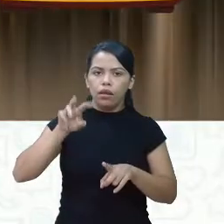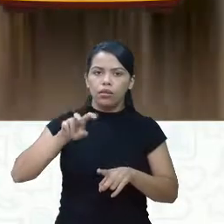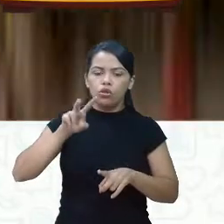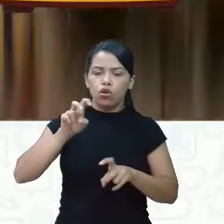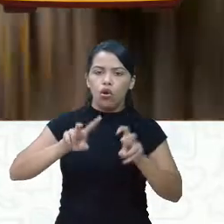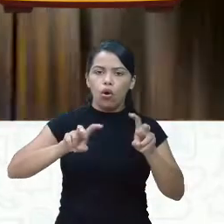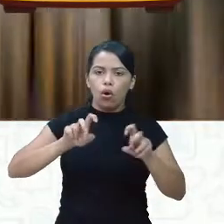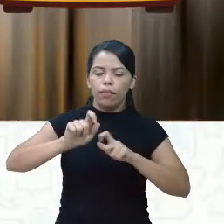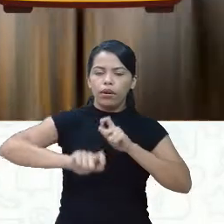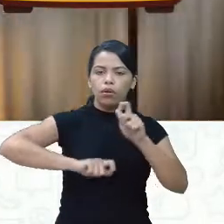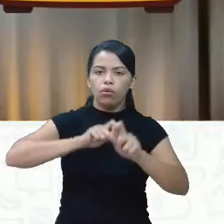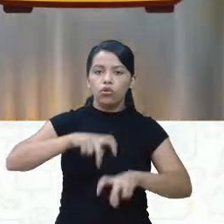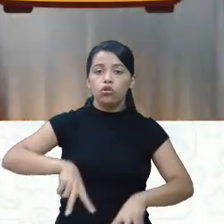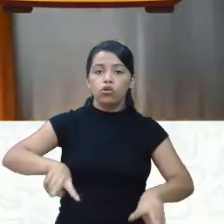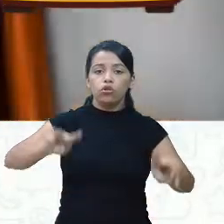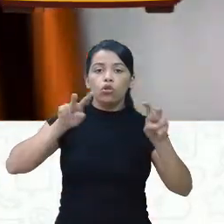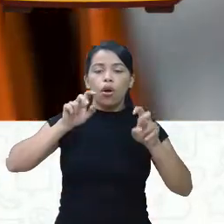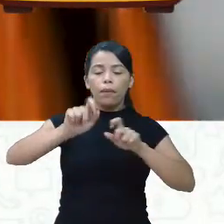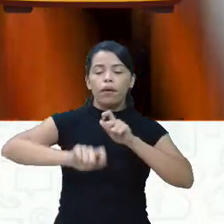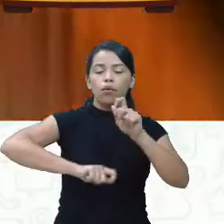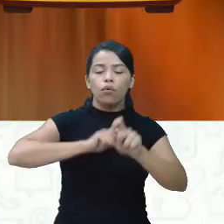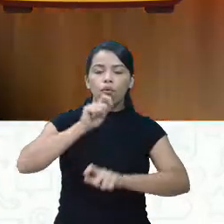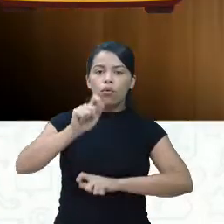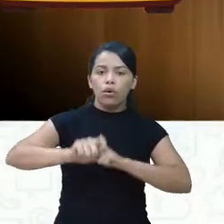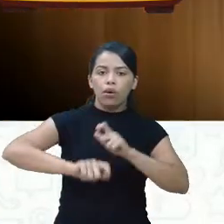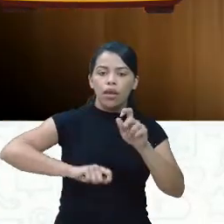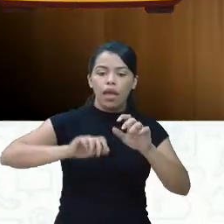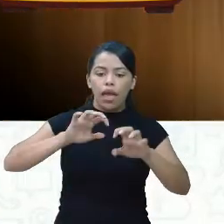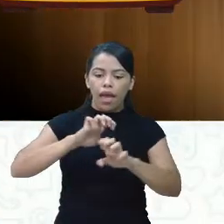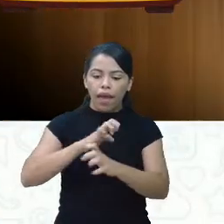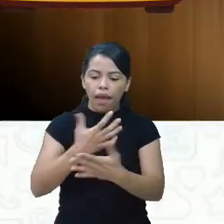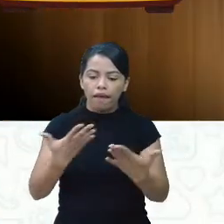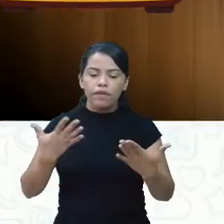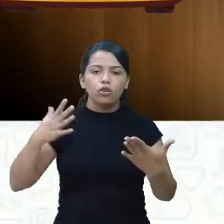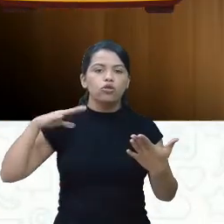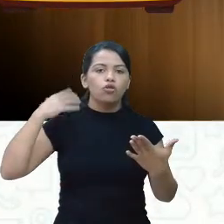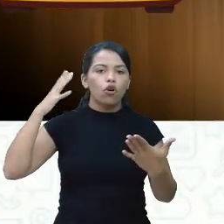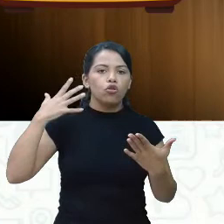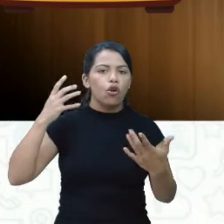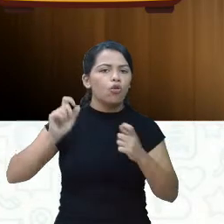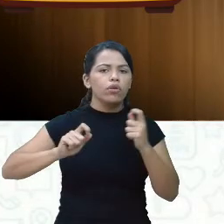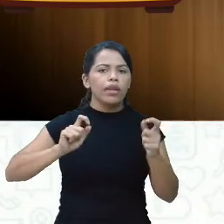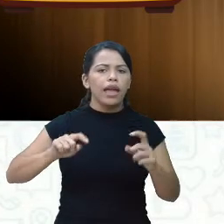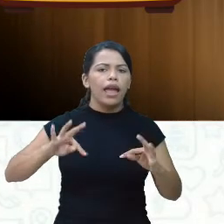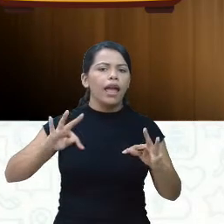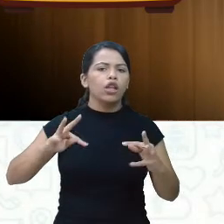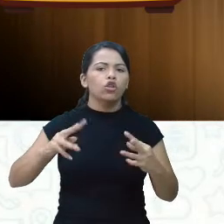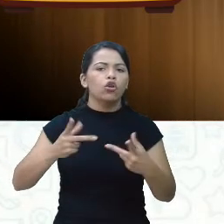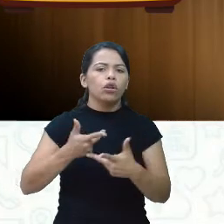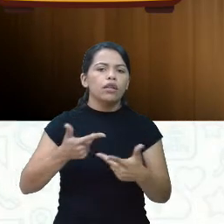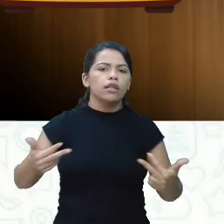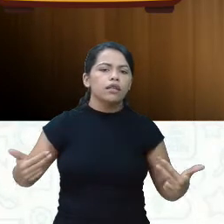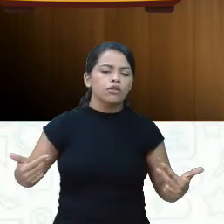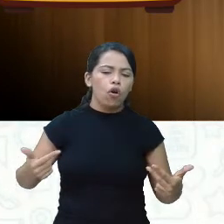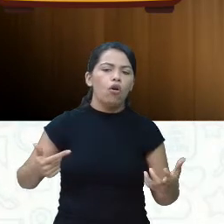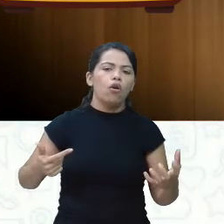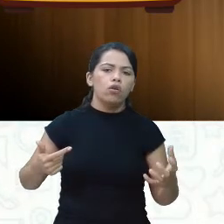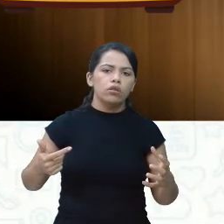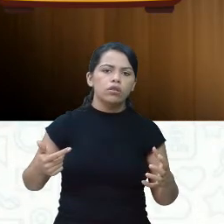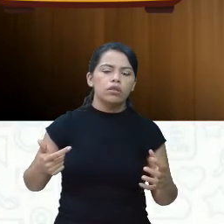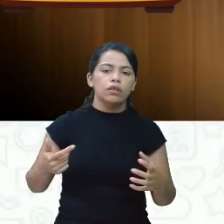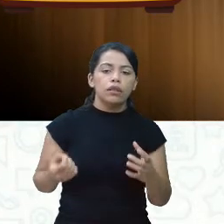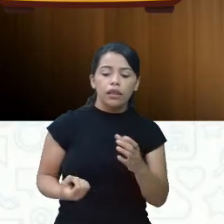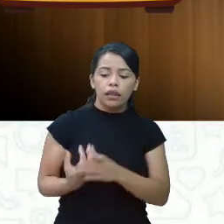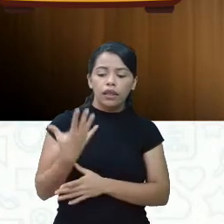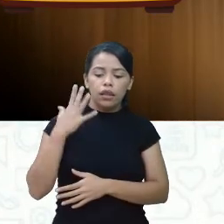eventos sonoros? São todas aquelas ações que geram sons que vão compor as paisagens